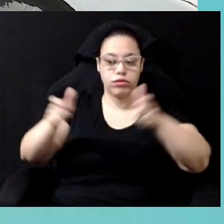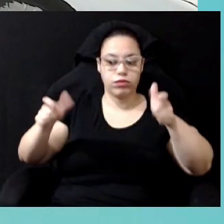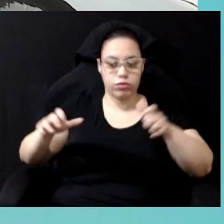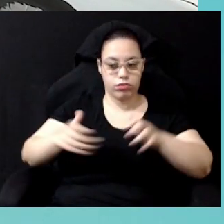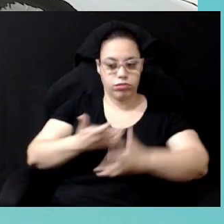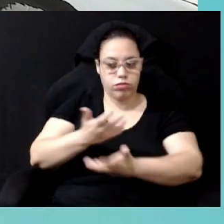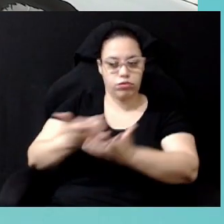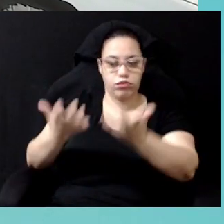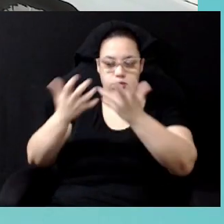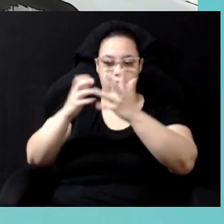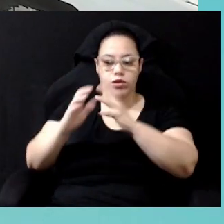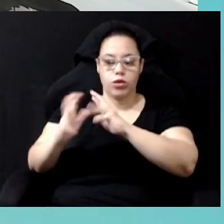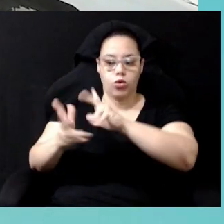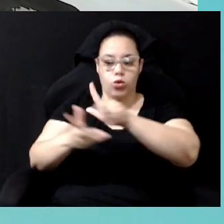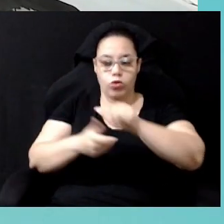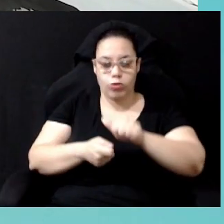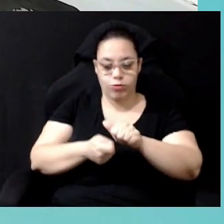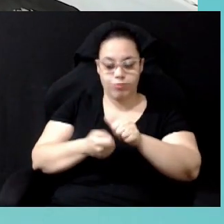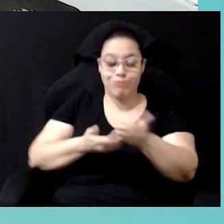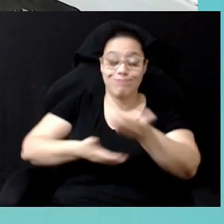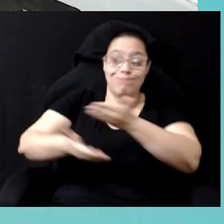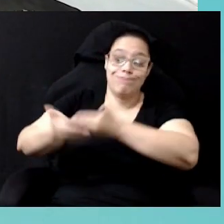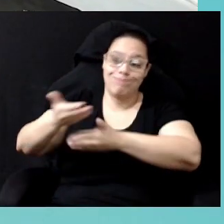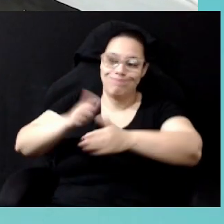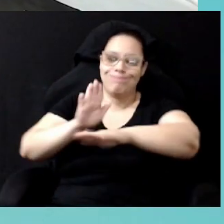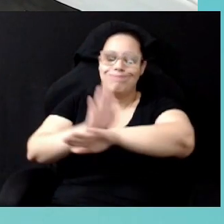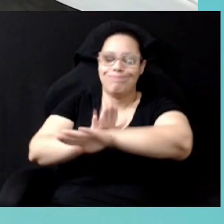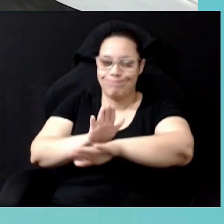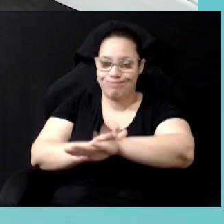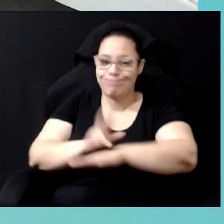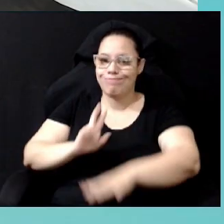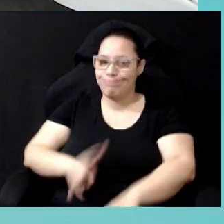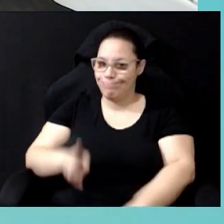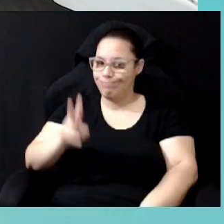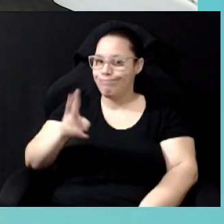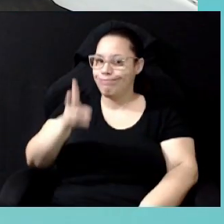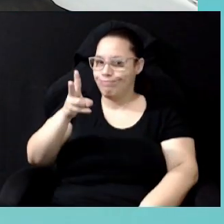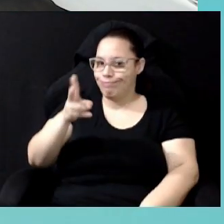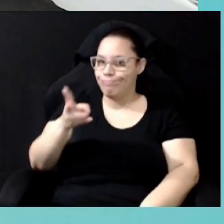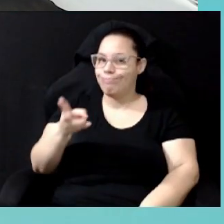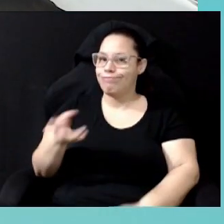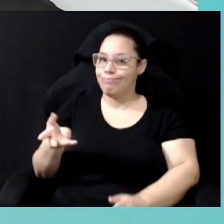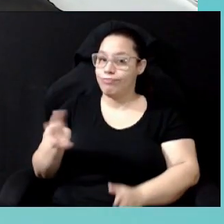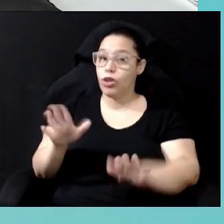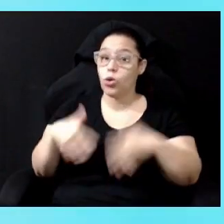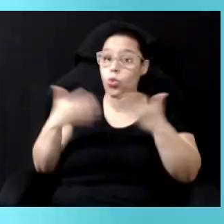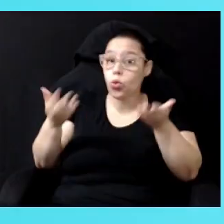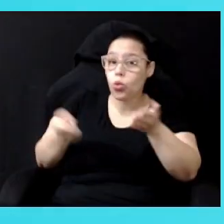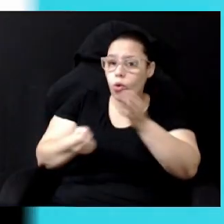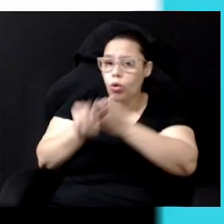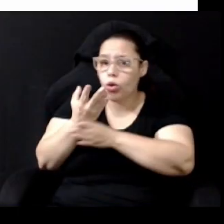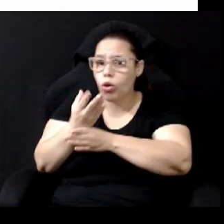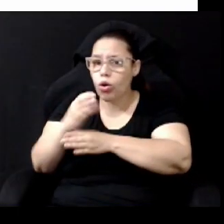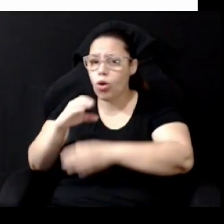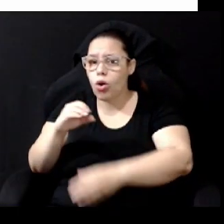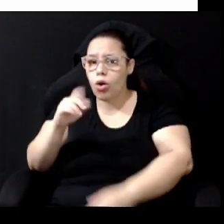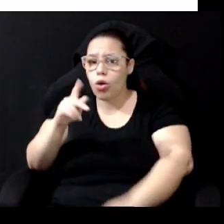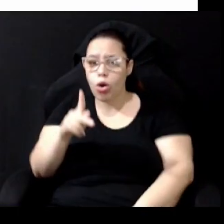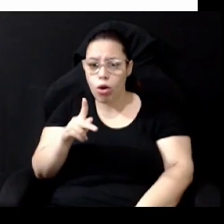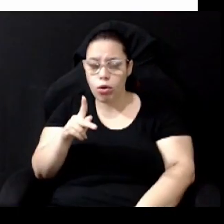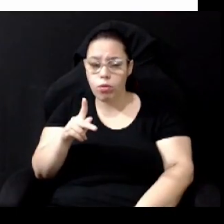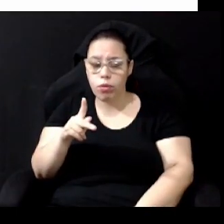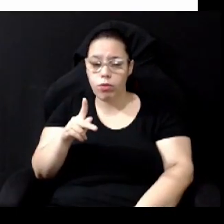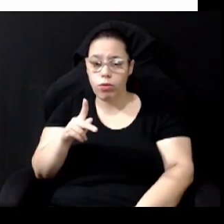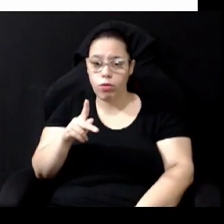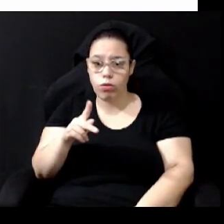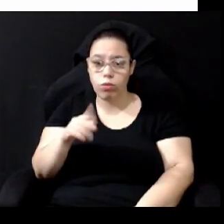está a maioria dos vulcões ativos do planeta, o que contribui para sua constante atividade vulcânica. Qual é a origem da COP,